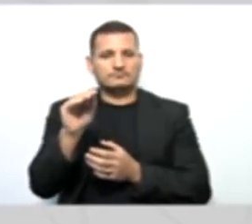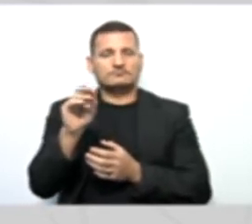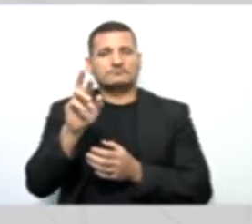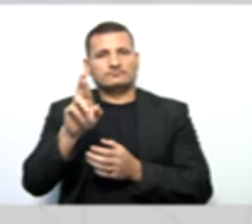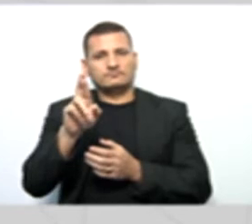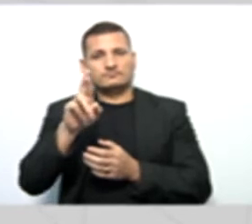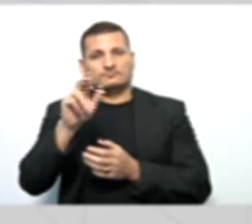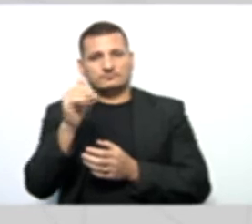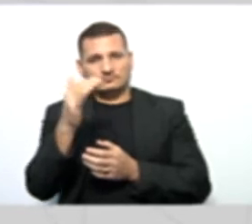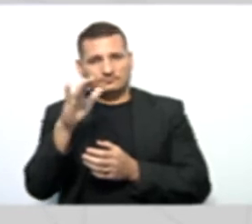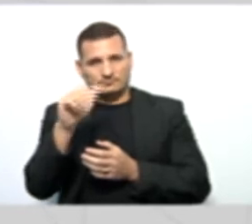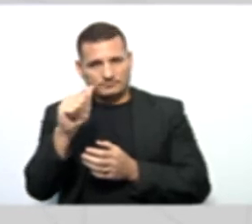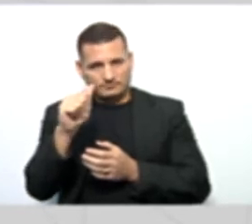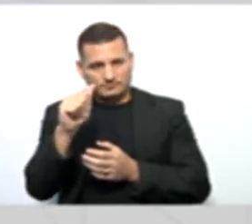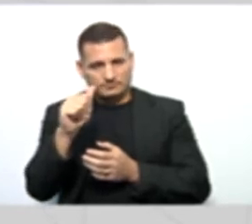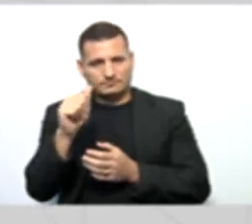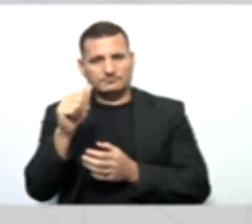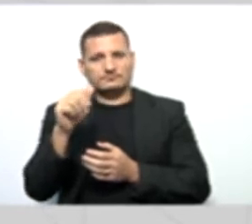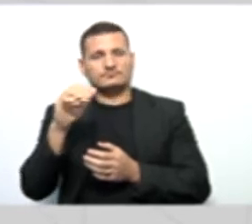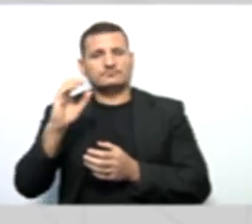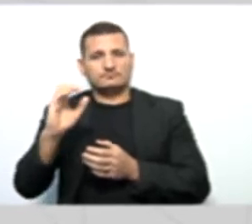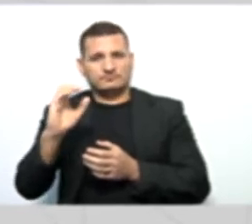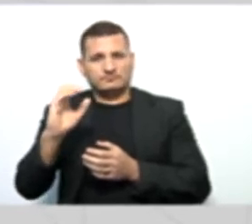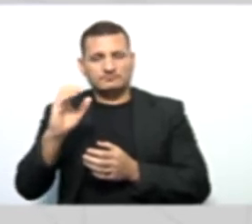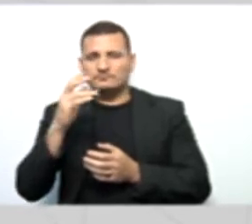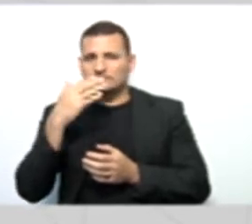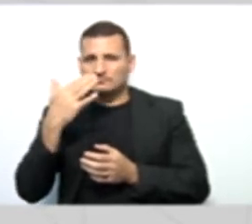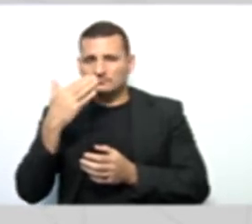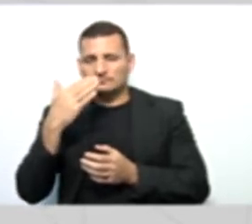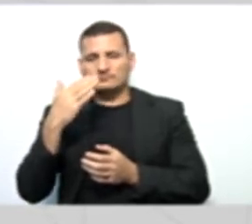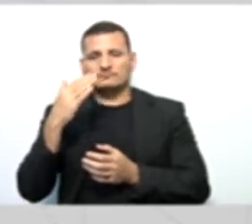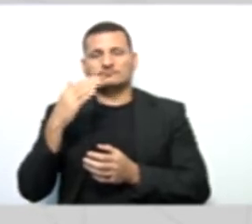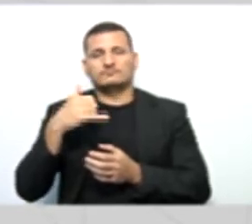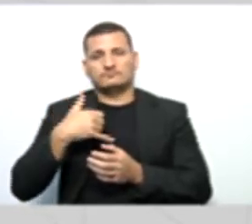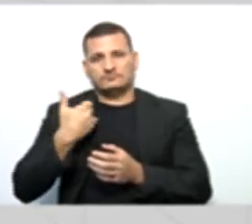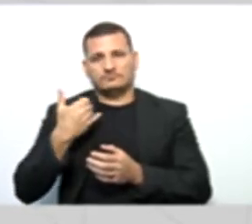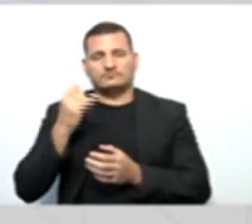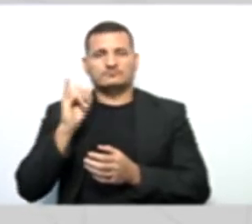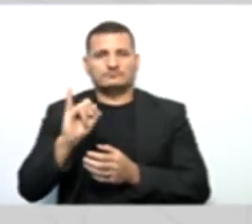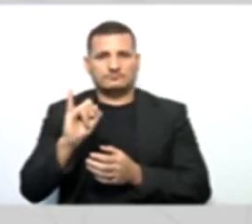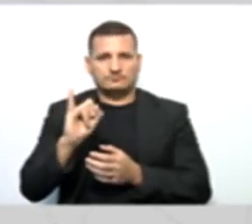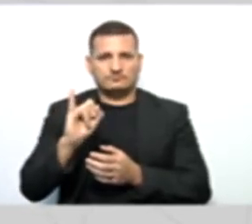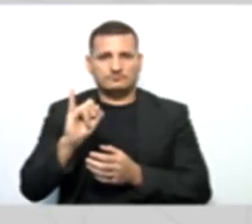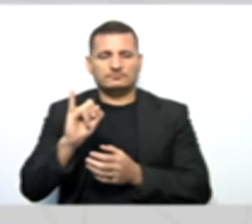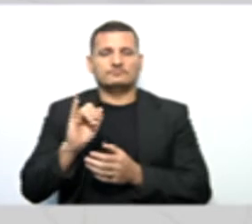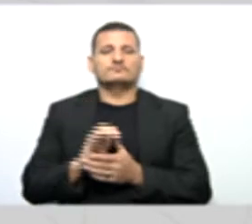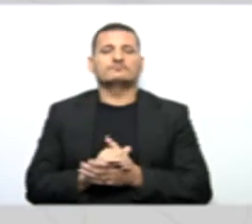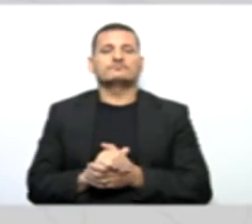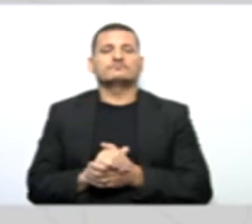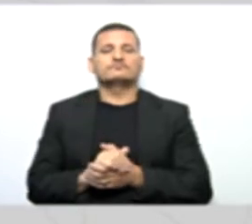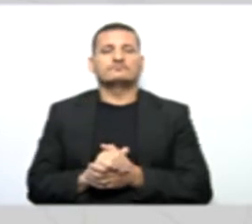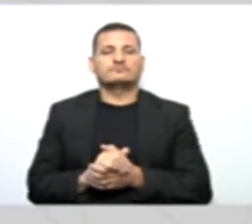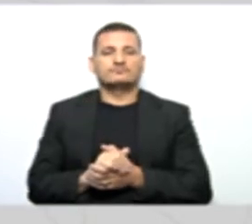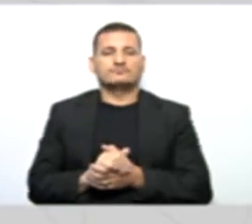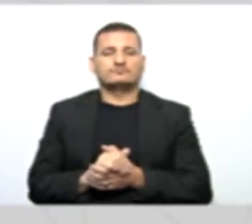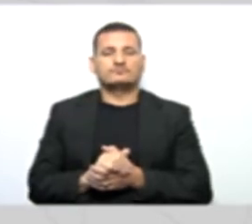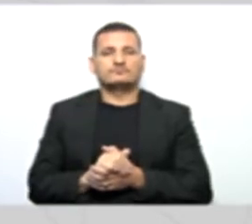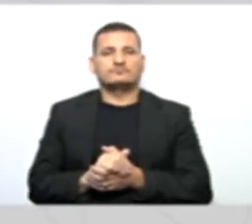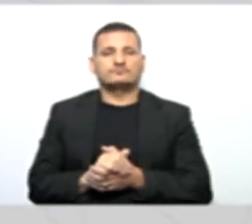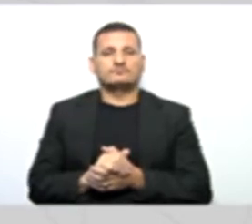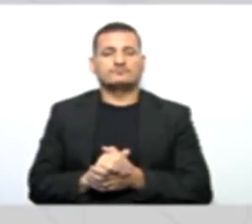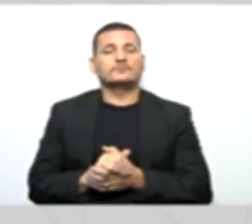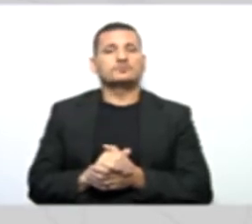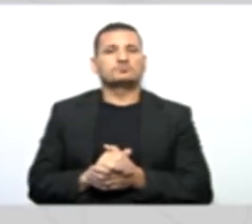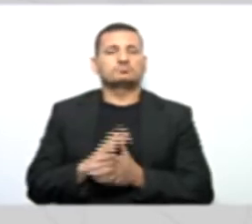raça, R. Atributo cor, C. E o atributo idade, I. Beleza? Então, nós temos aqui